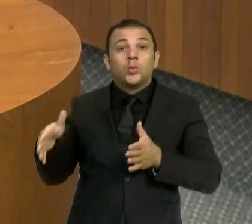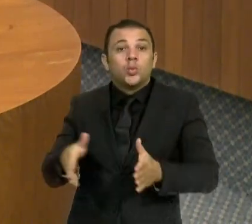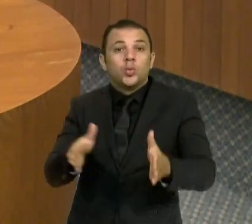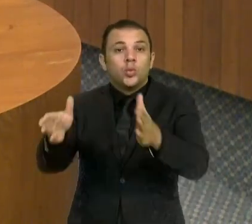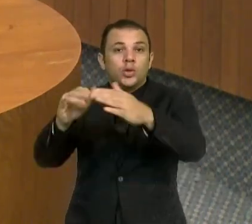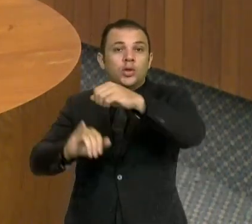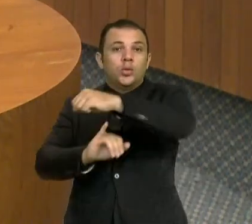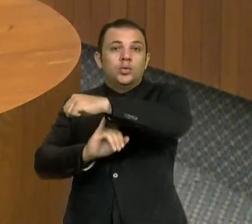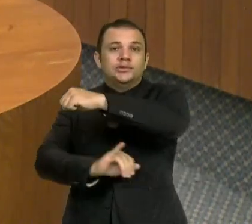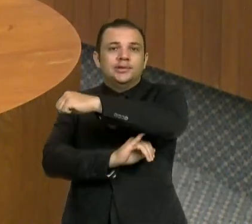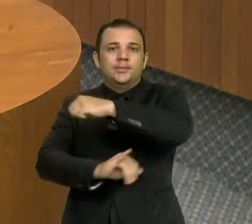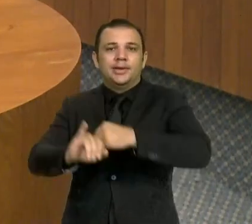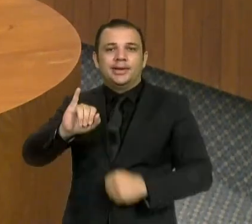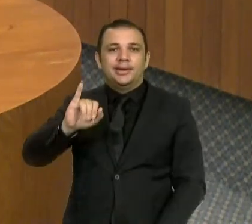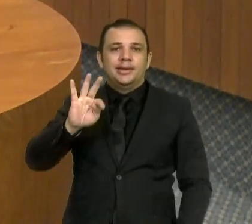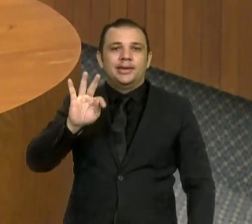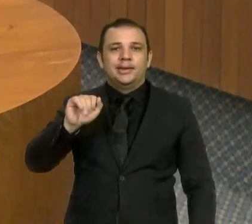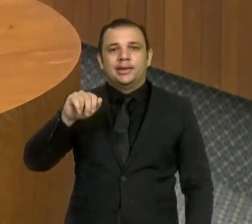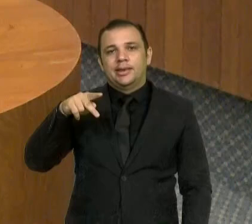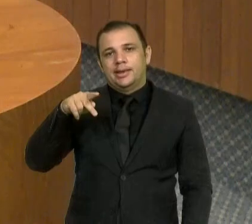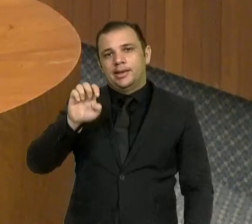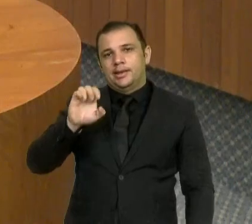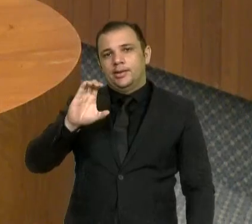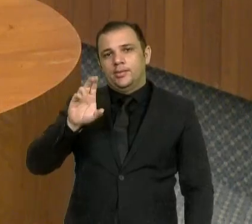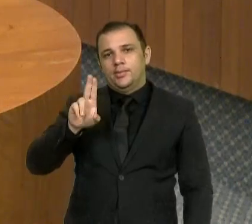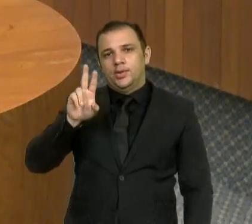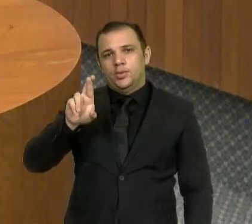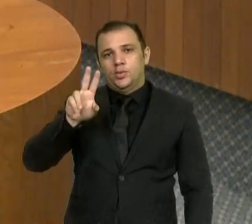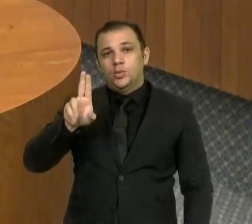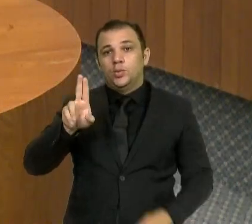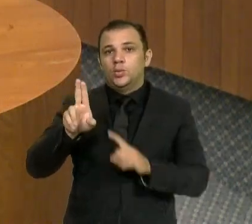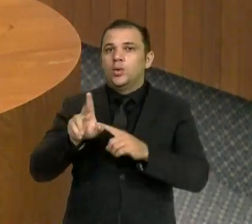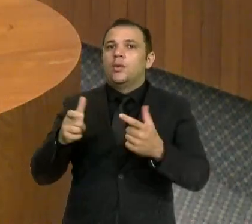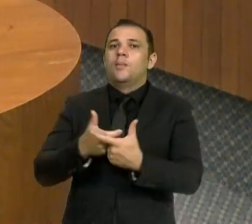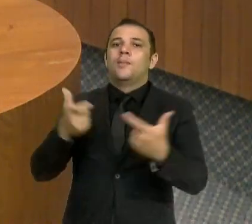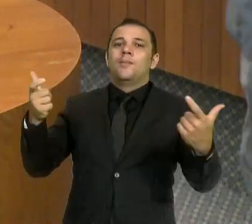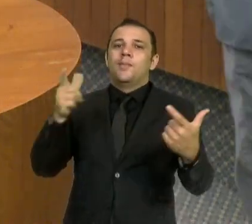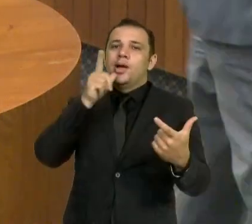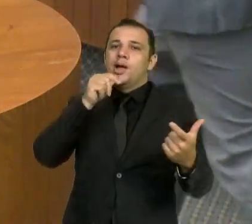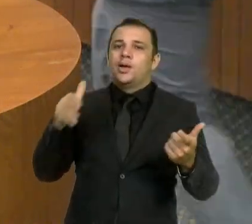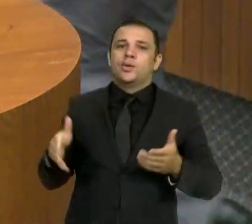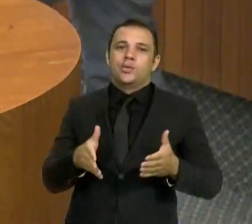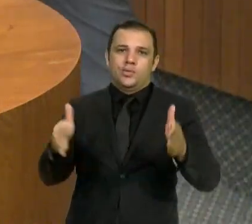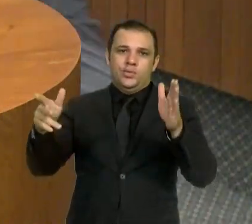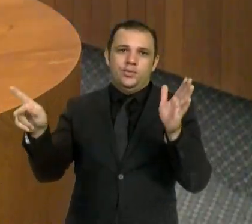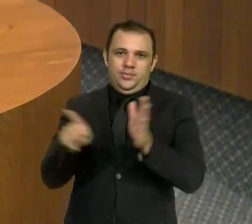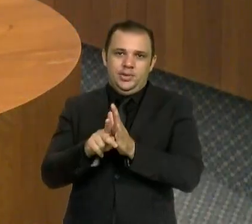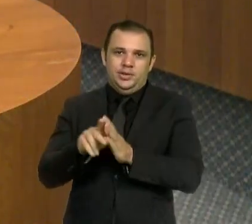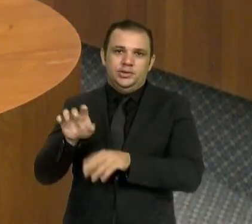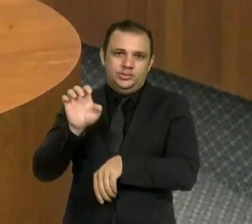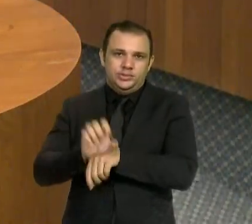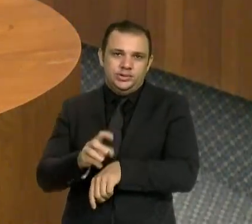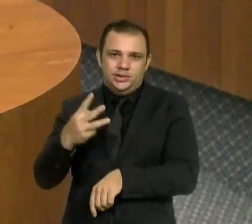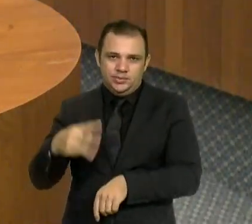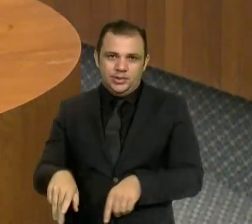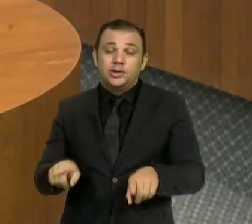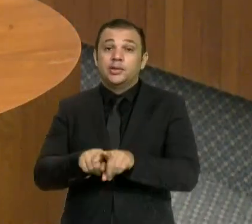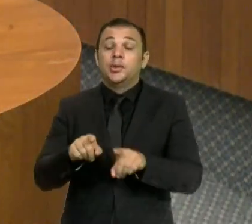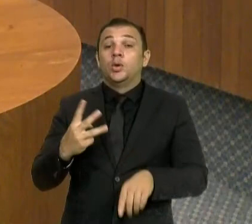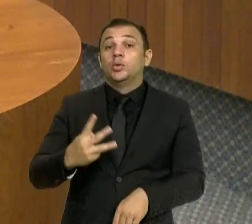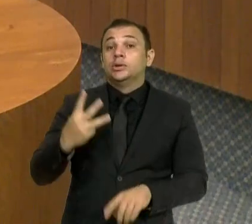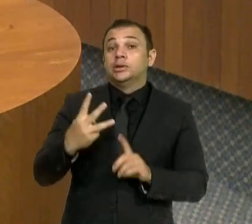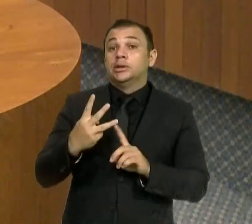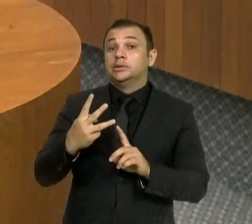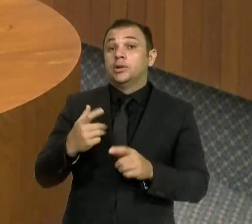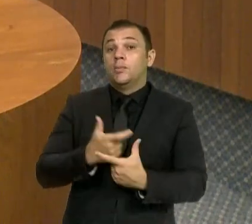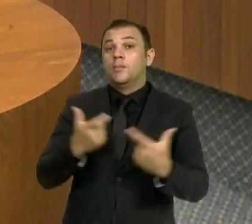É o maior rio maranhense, né? É o nosso maior rio maranhense, é o terceiro maior do Nordeste, né? Com uma